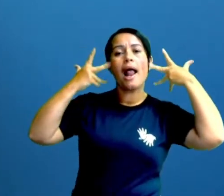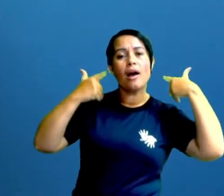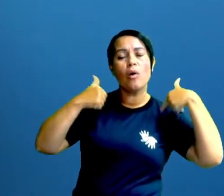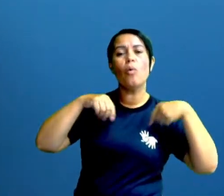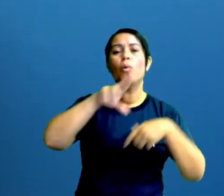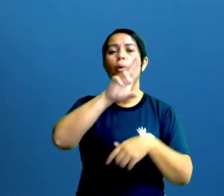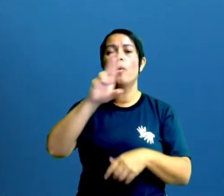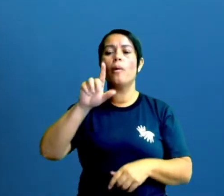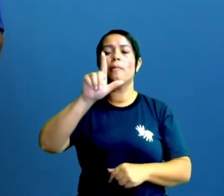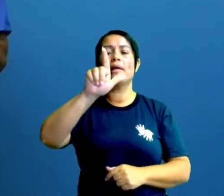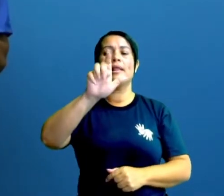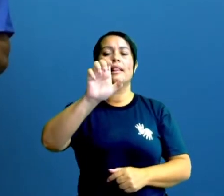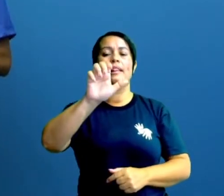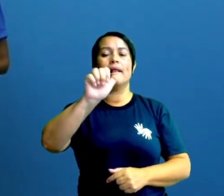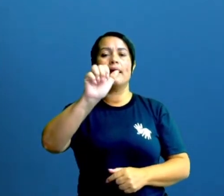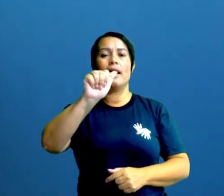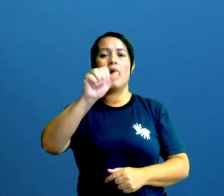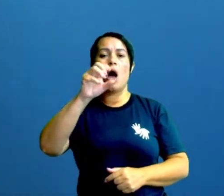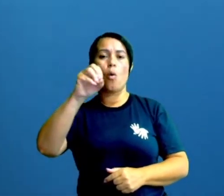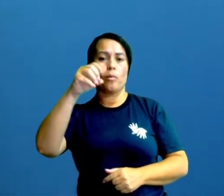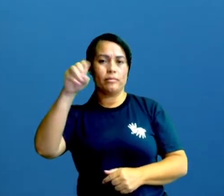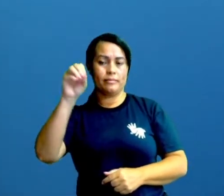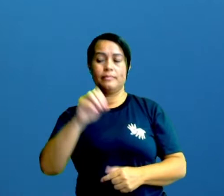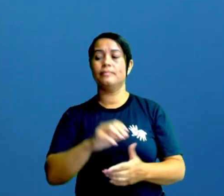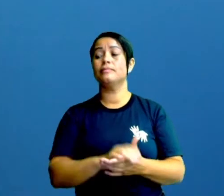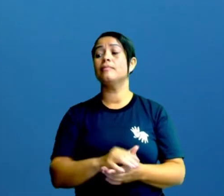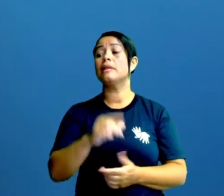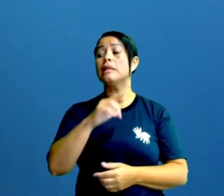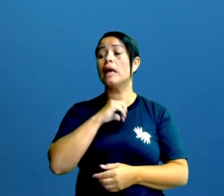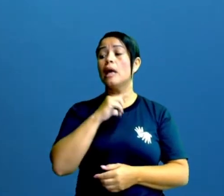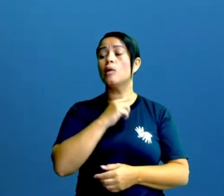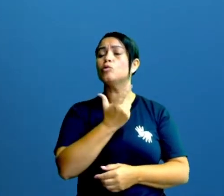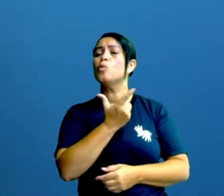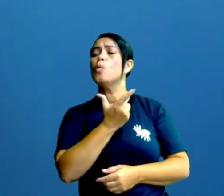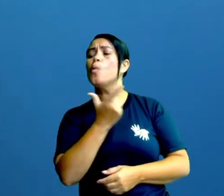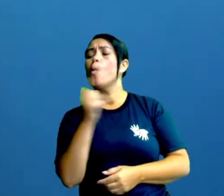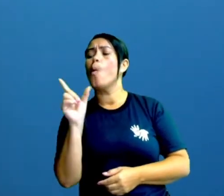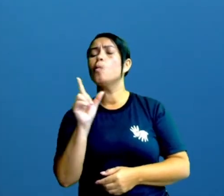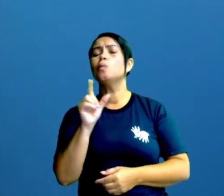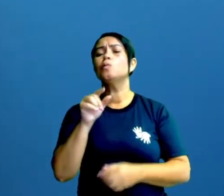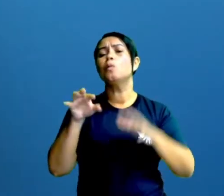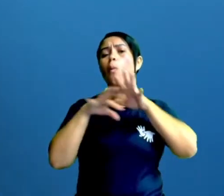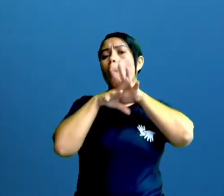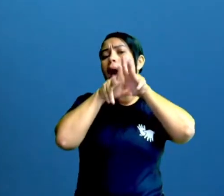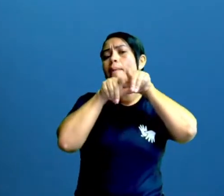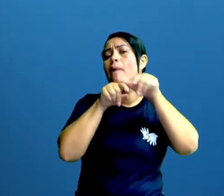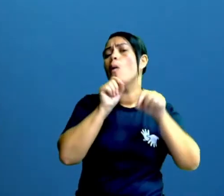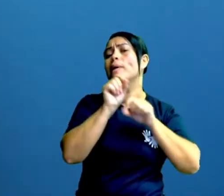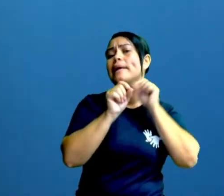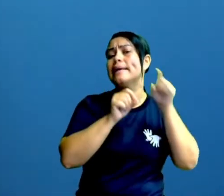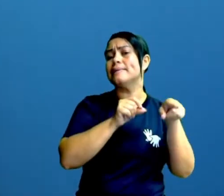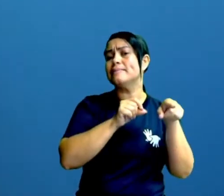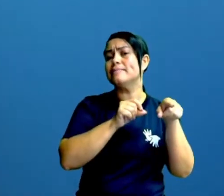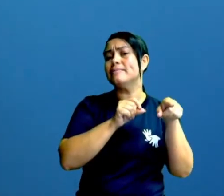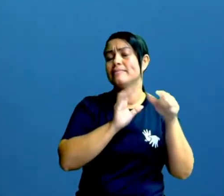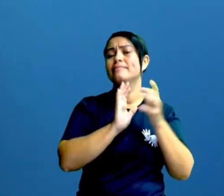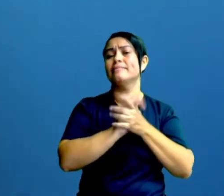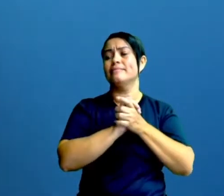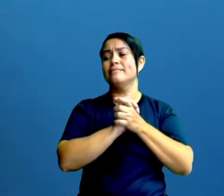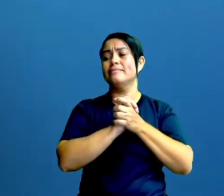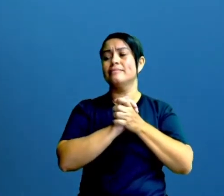escrito o nome Leão Aqui nós temos um outro animal que animalzinho é esse